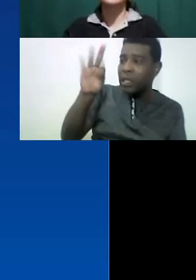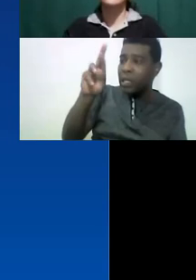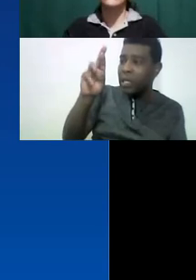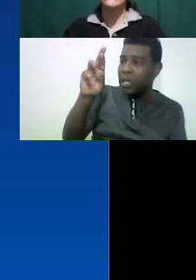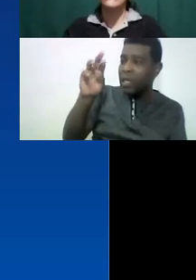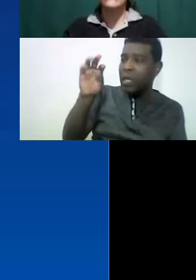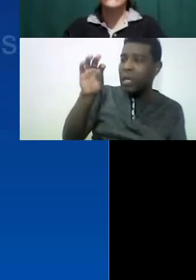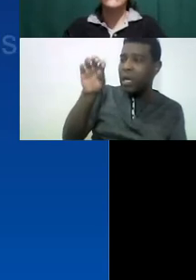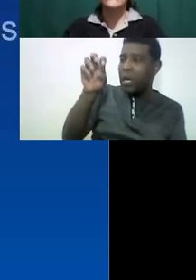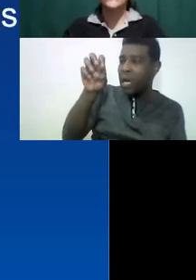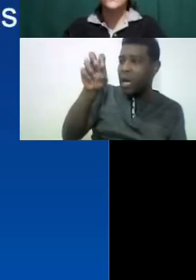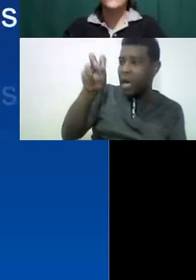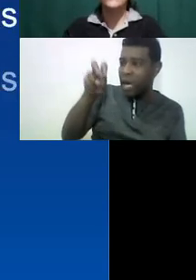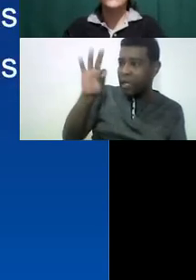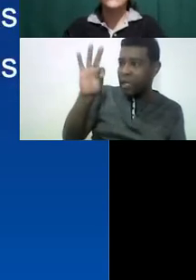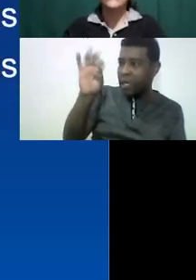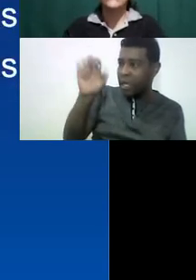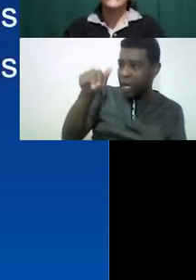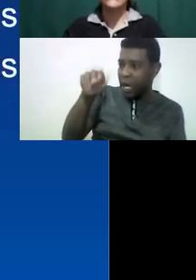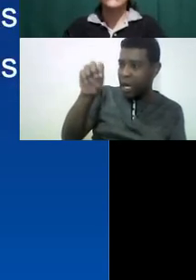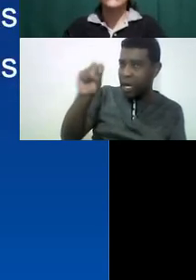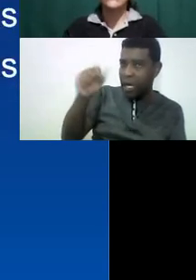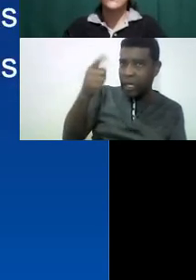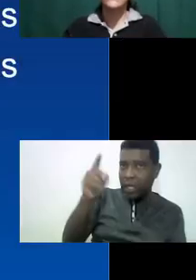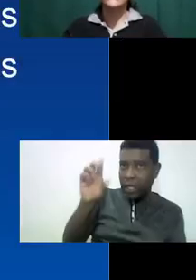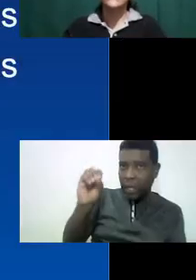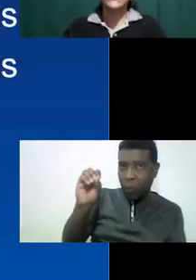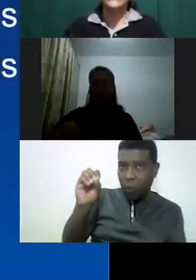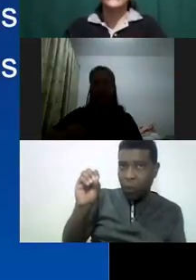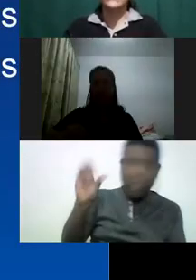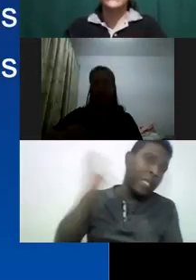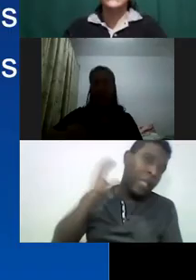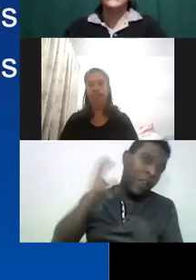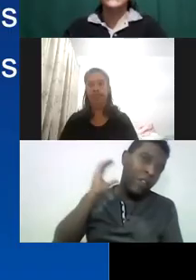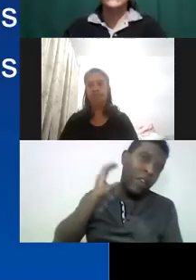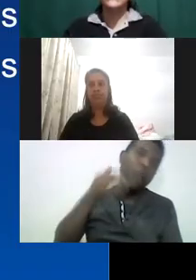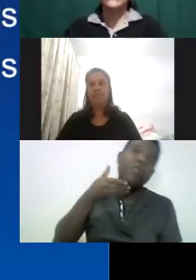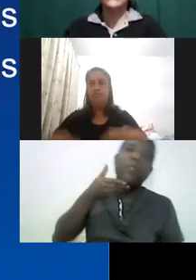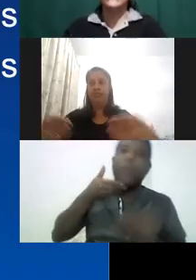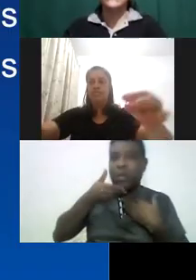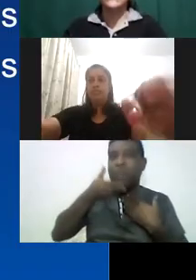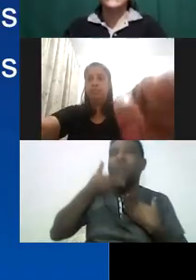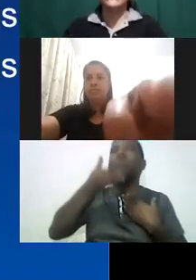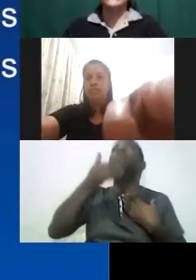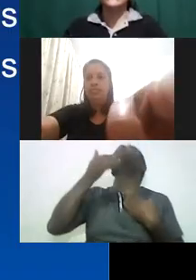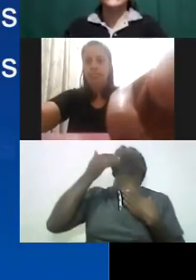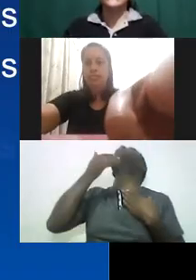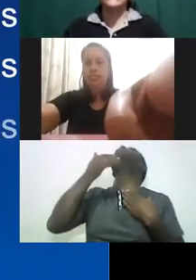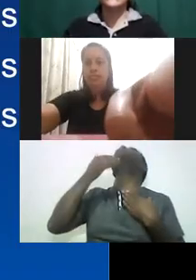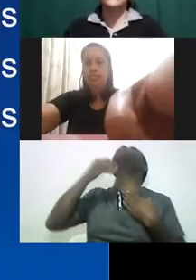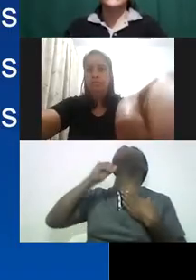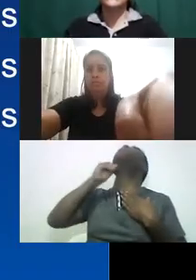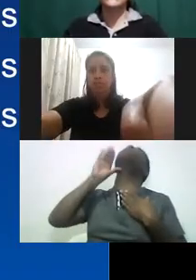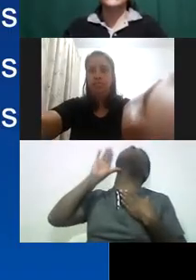da cervical baixa. A amplitude, né, é C0 e C1, 10 graus, C1 e C2, 10 graus, e